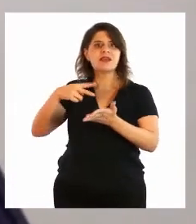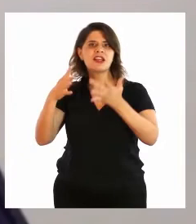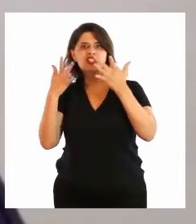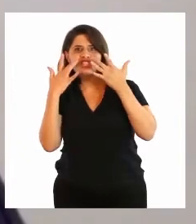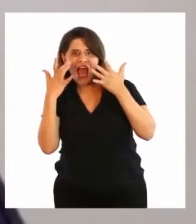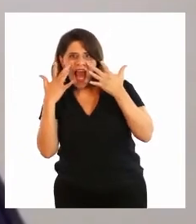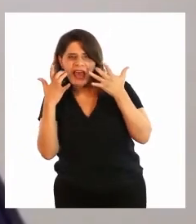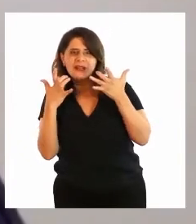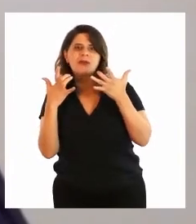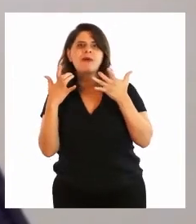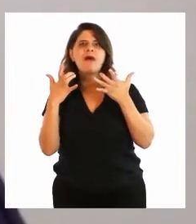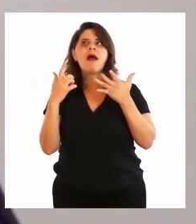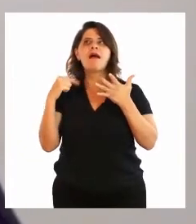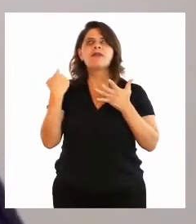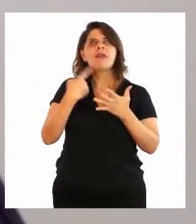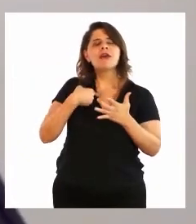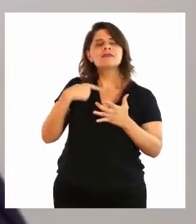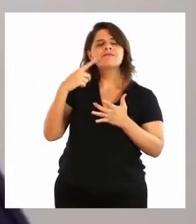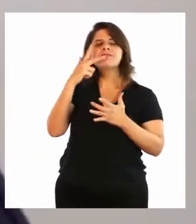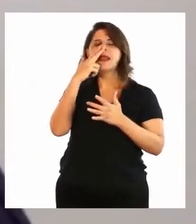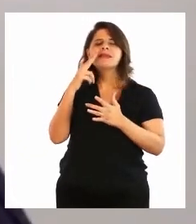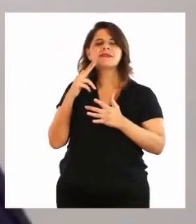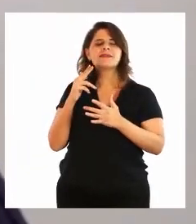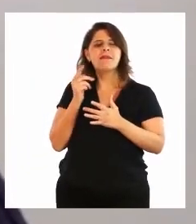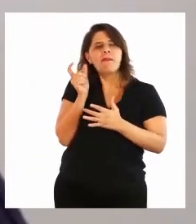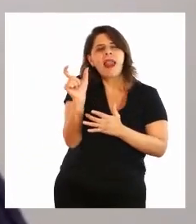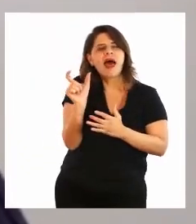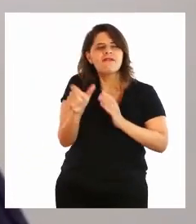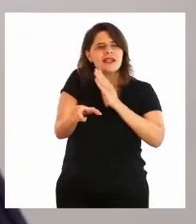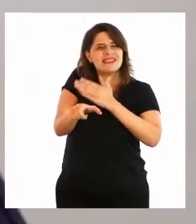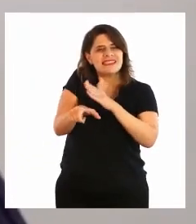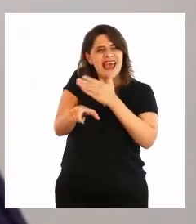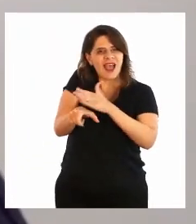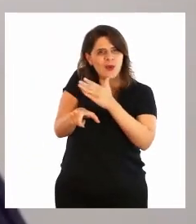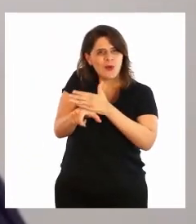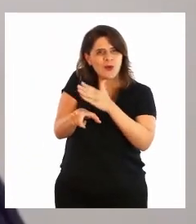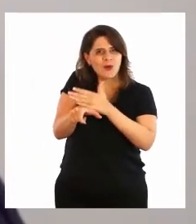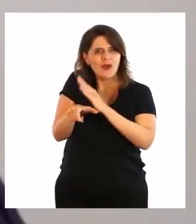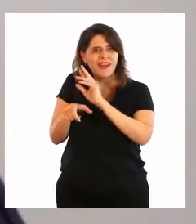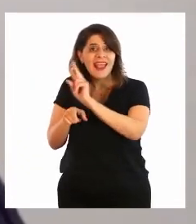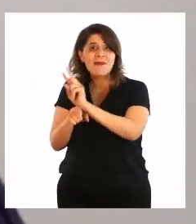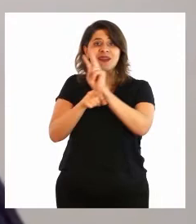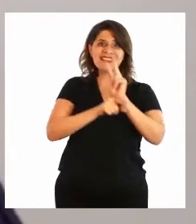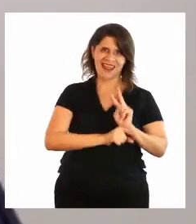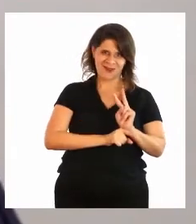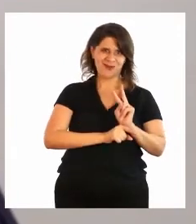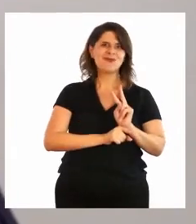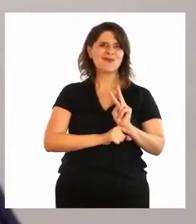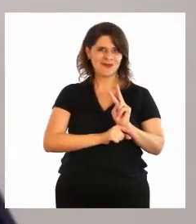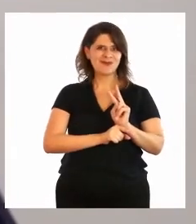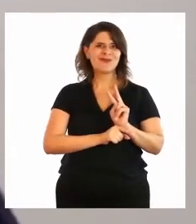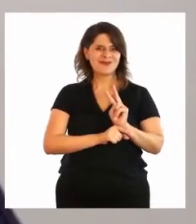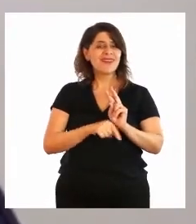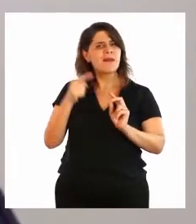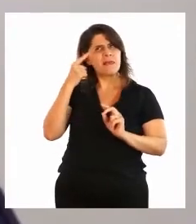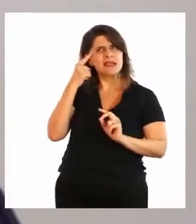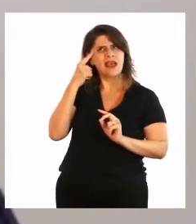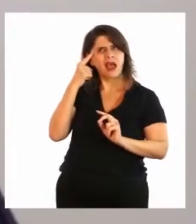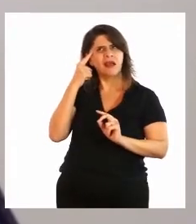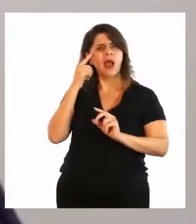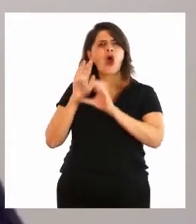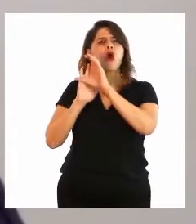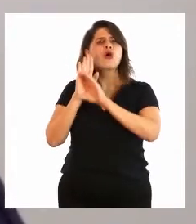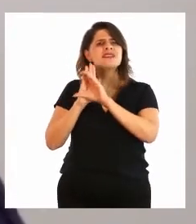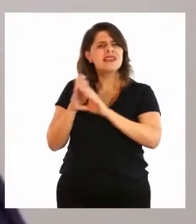teatro a noção de ensaio. E a noção de ensaio é uma noção que importa muito para a nossa prática